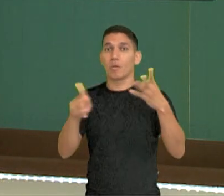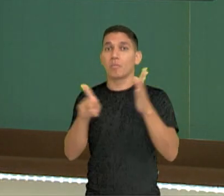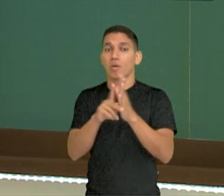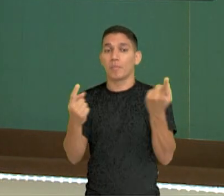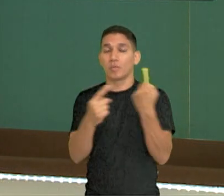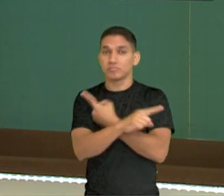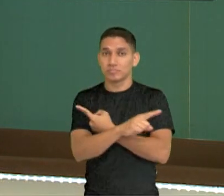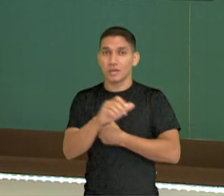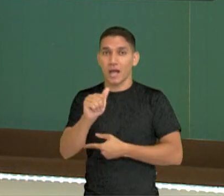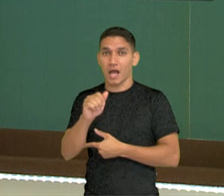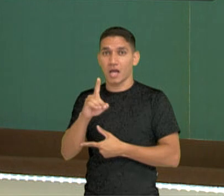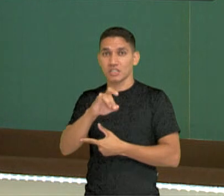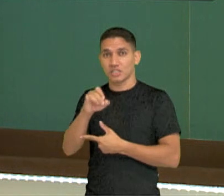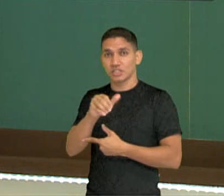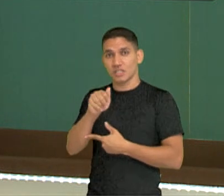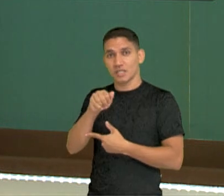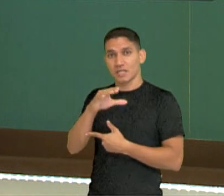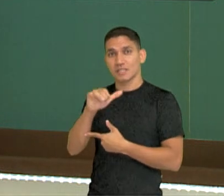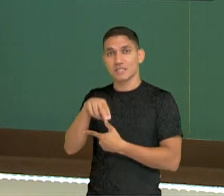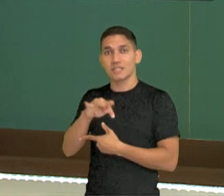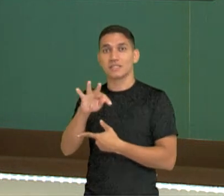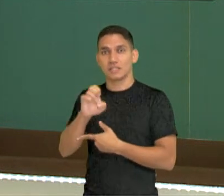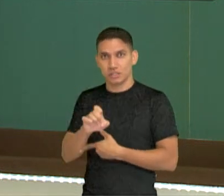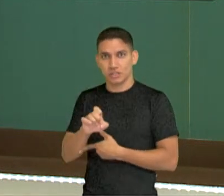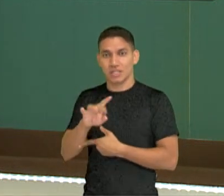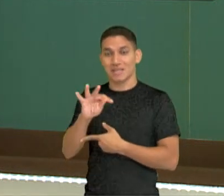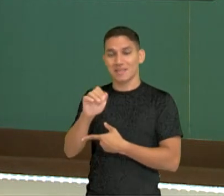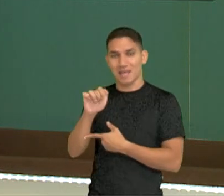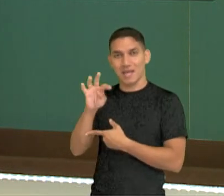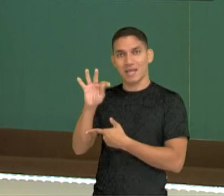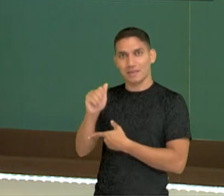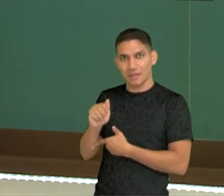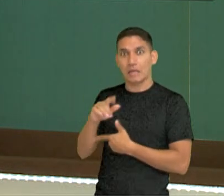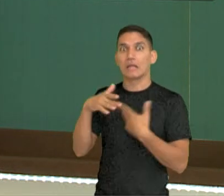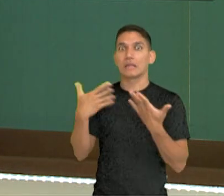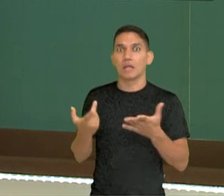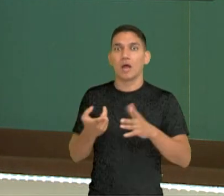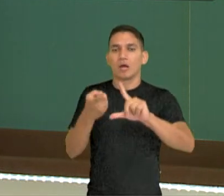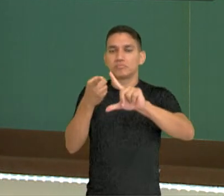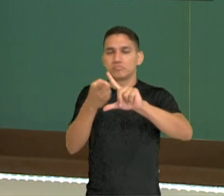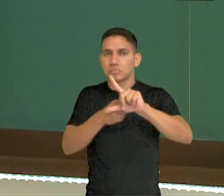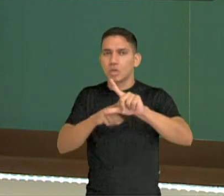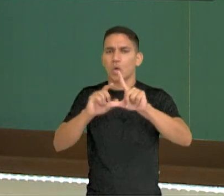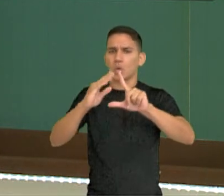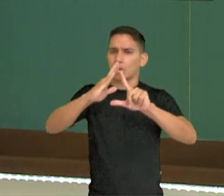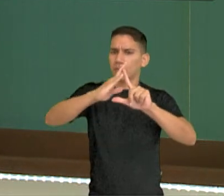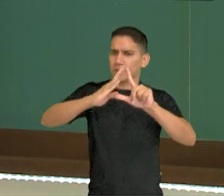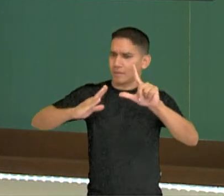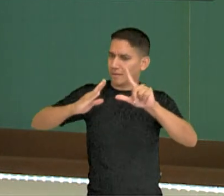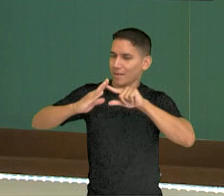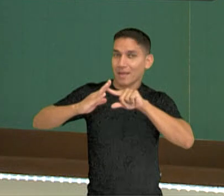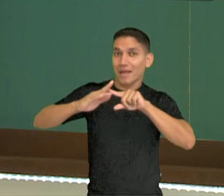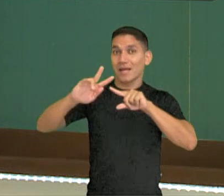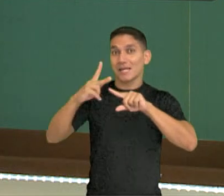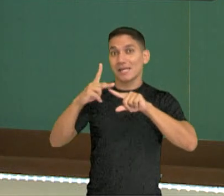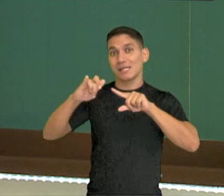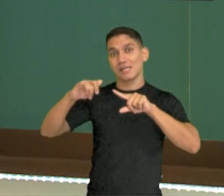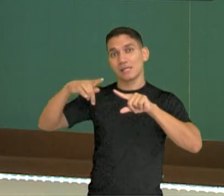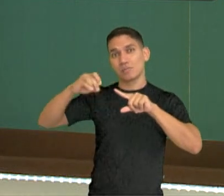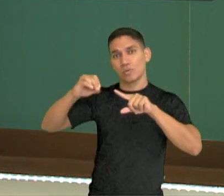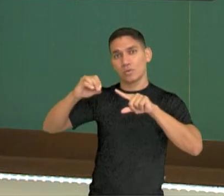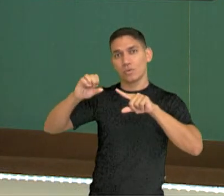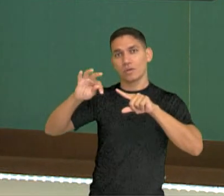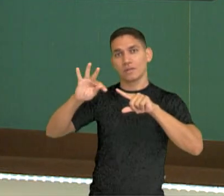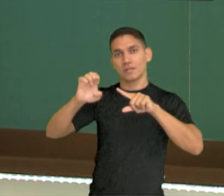ângulo teta. Então, para quem não lembra, a hipotenusa é o maior lado do triângulo retângulo e os catetos são os menores